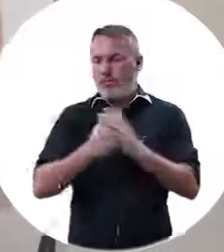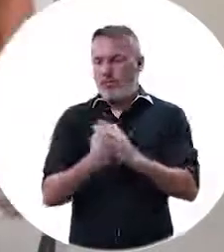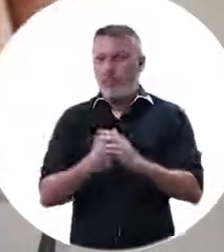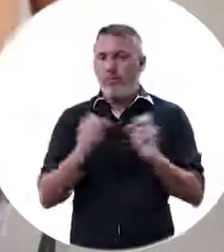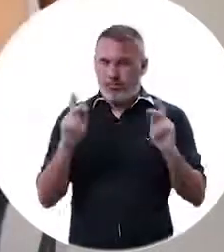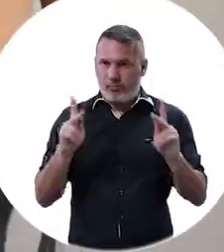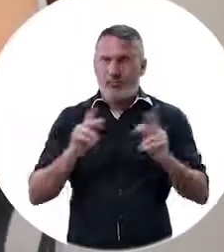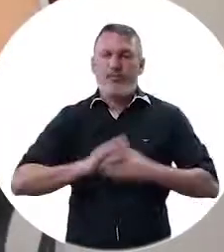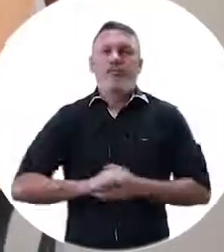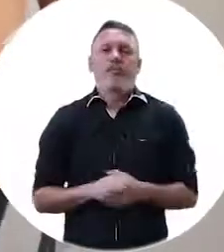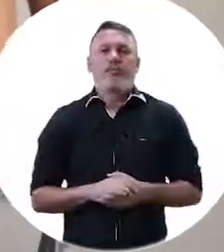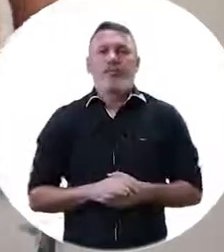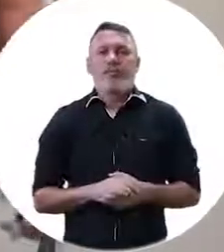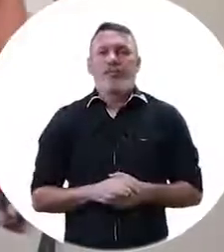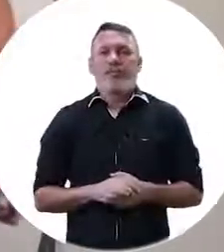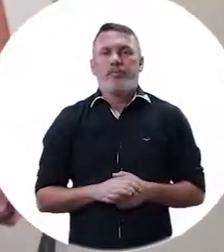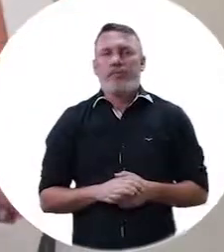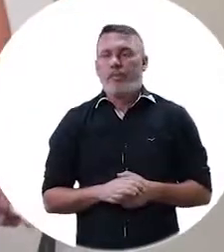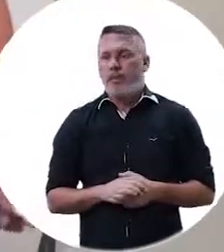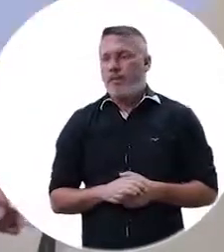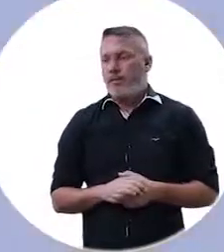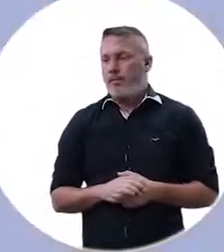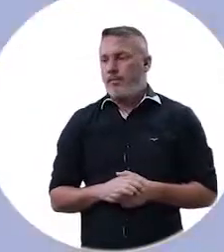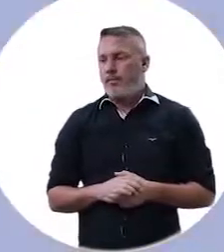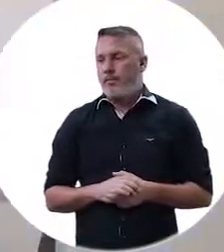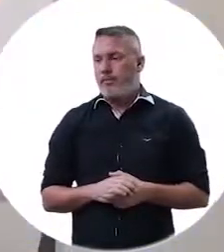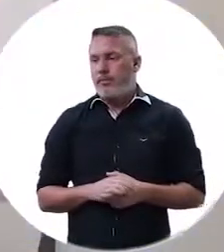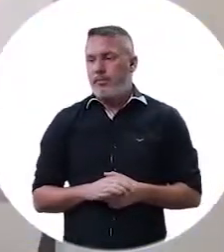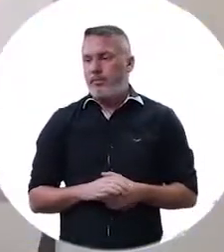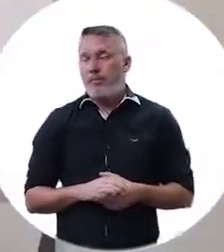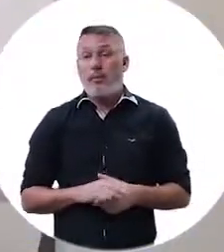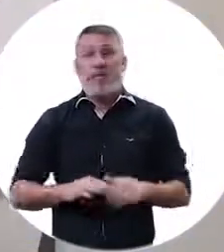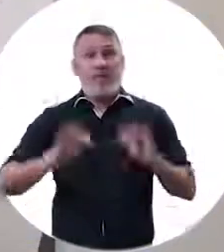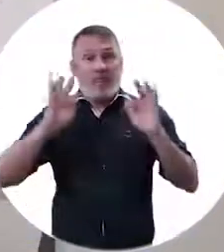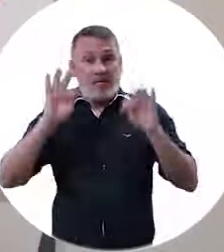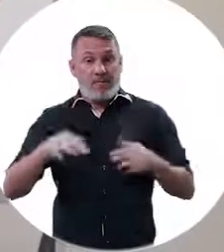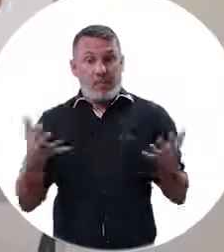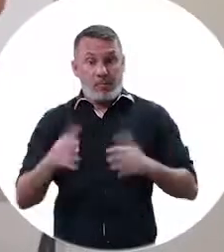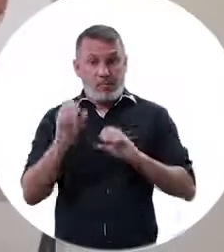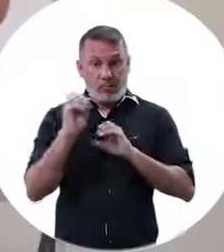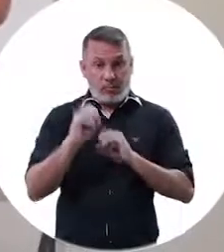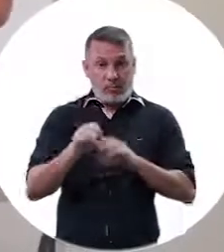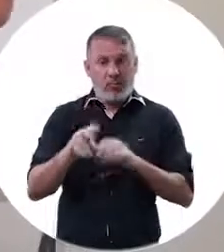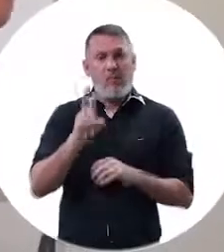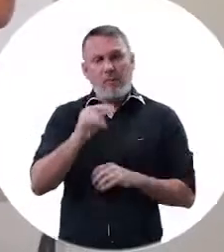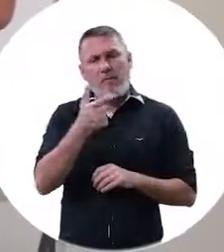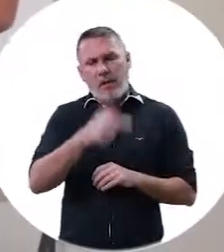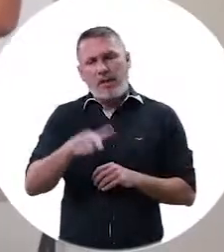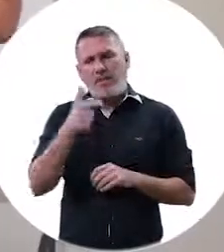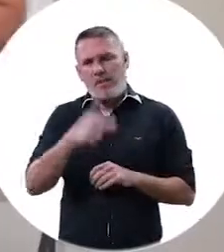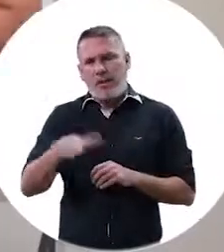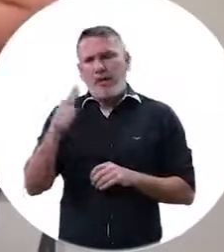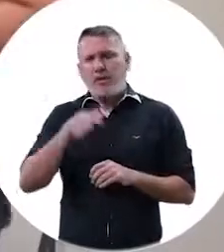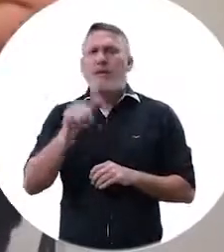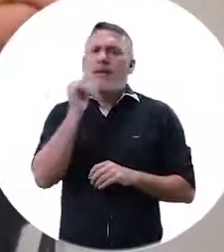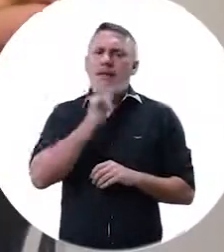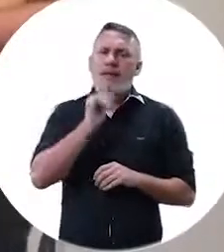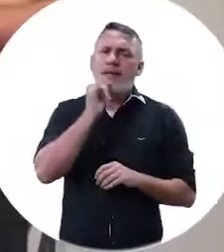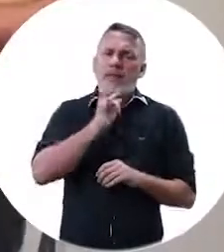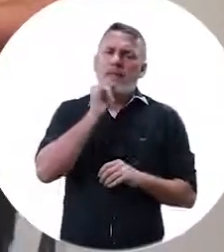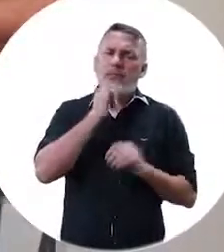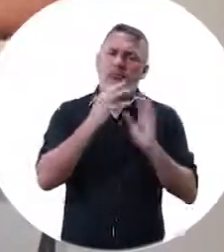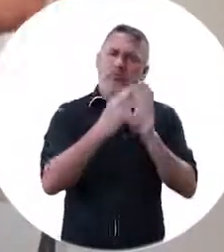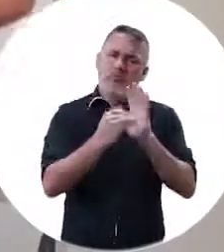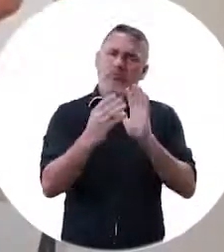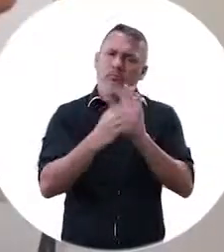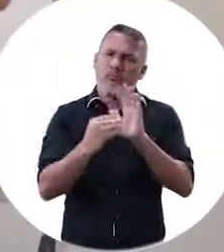Ciclohexano. Tudo bem? Para finalizar nossa aula de hoje, pessoal, a gente vai ver mais alguns exemplos de